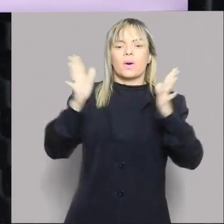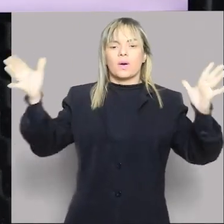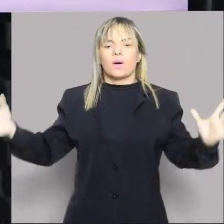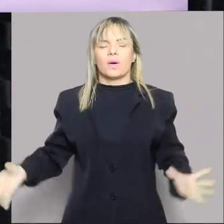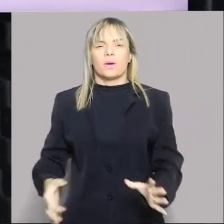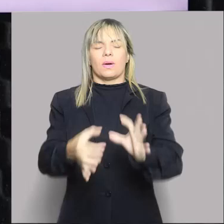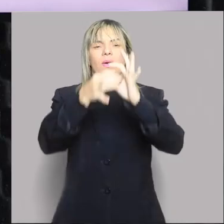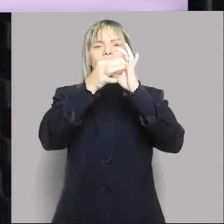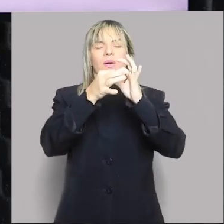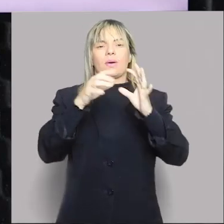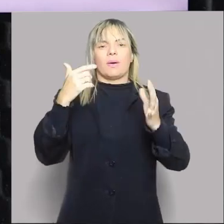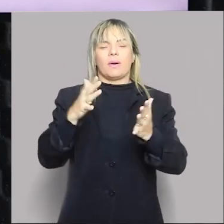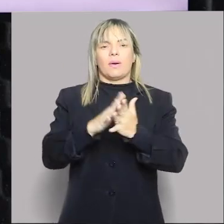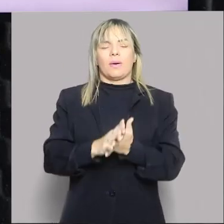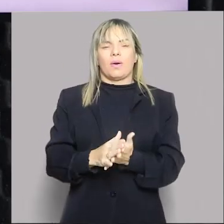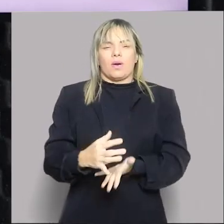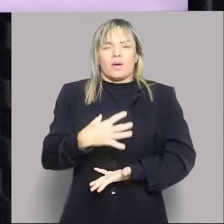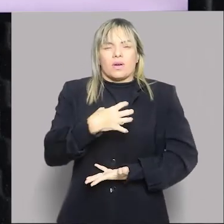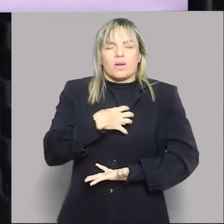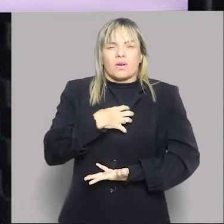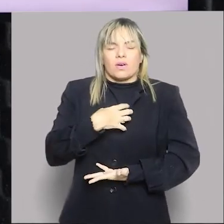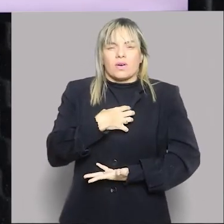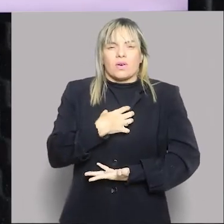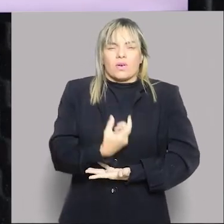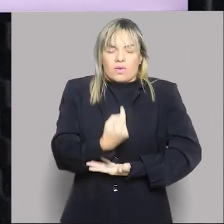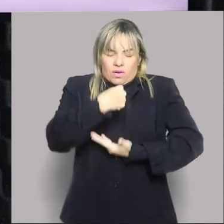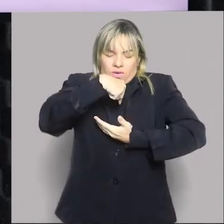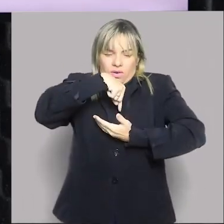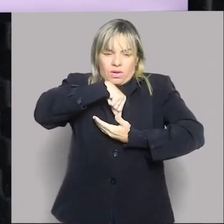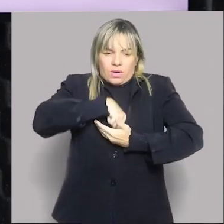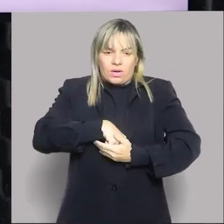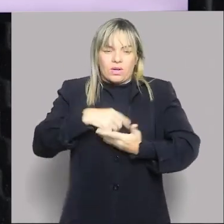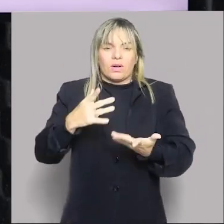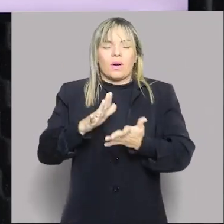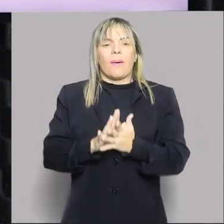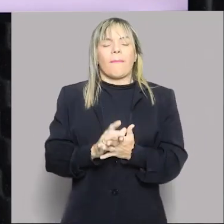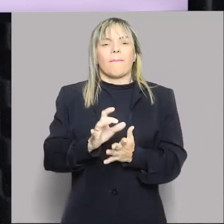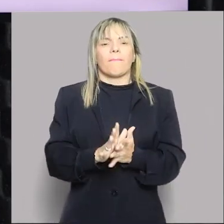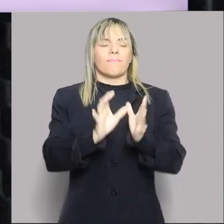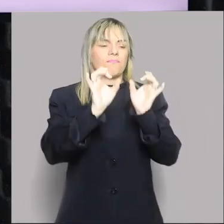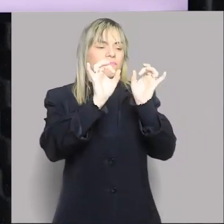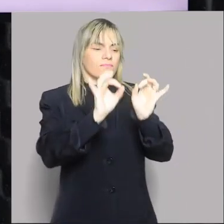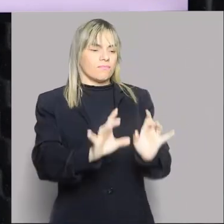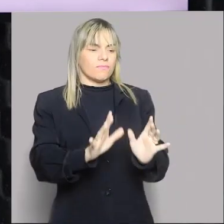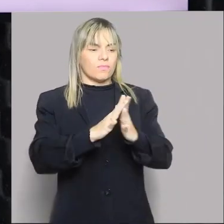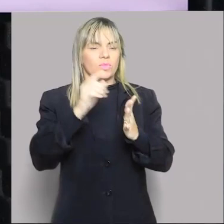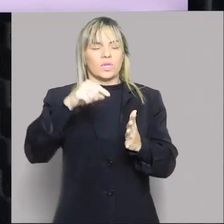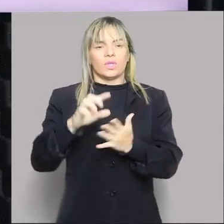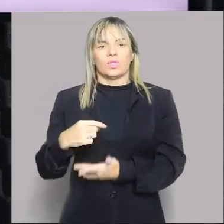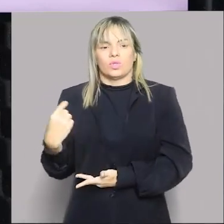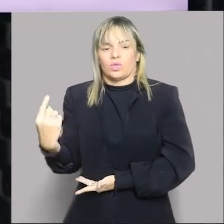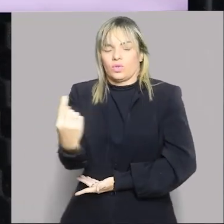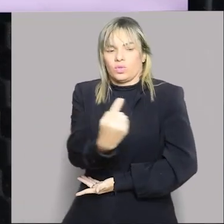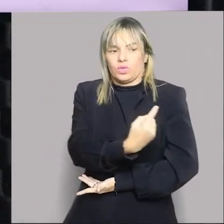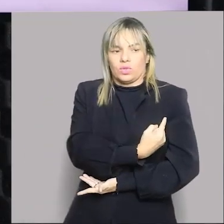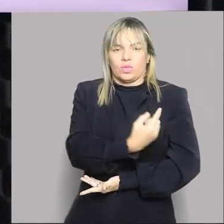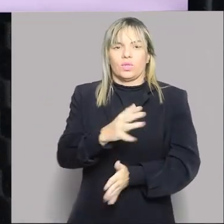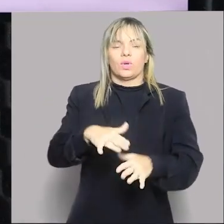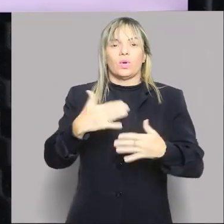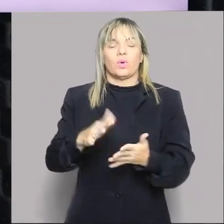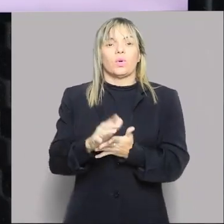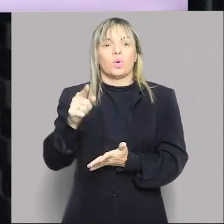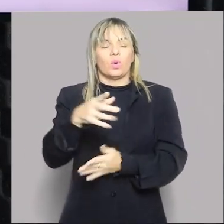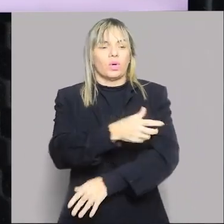tão intrínseca com a gente, tão íntima com a gente, só tem um detalhe. A maioria de nós, a maioria de